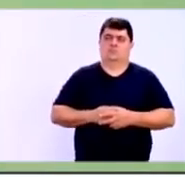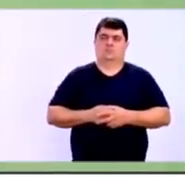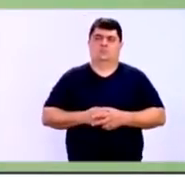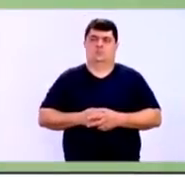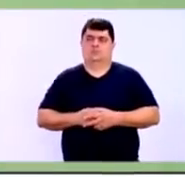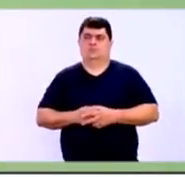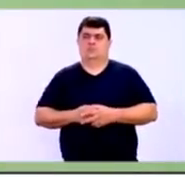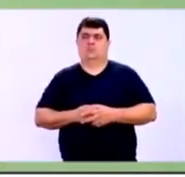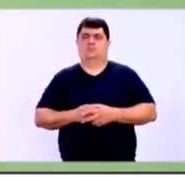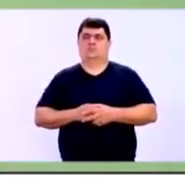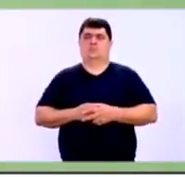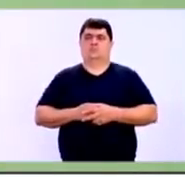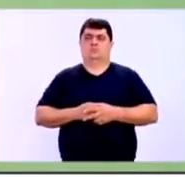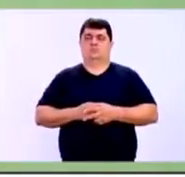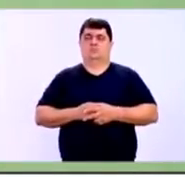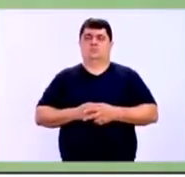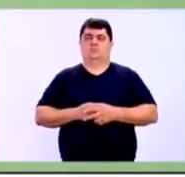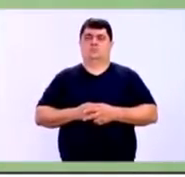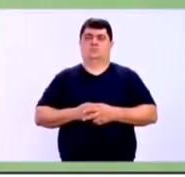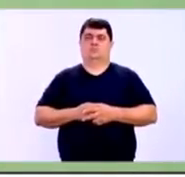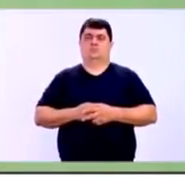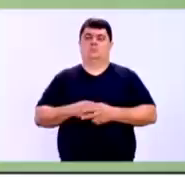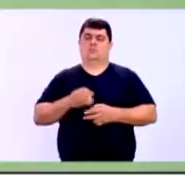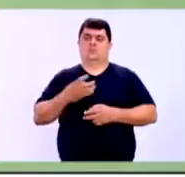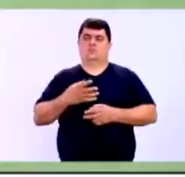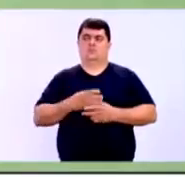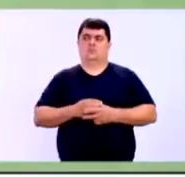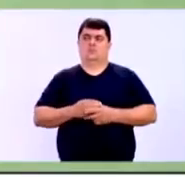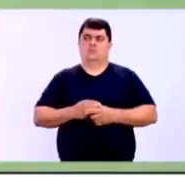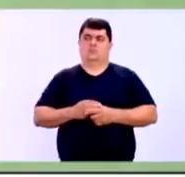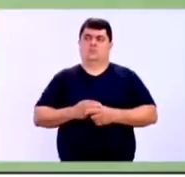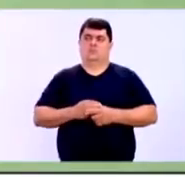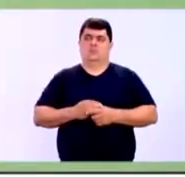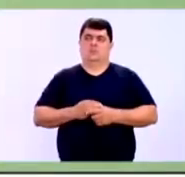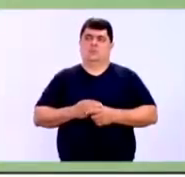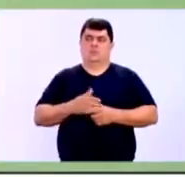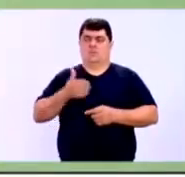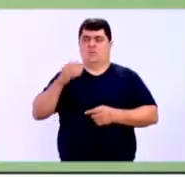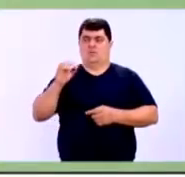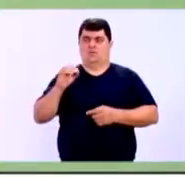CMV foi 10. Beleza, então a gente joga aqui. 10.